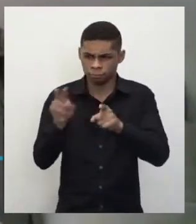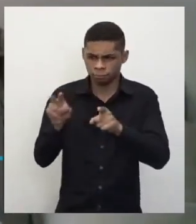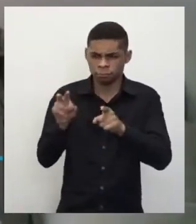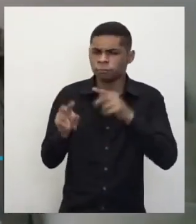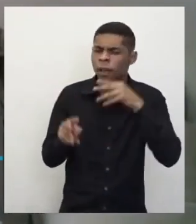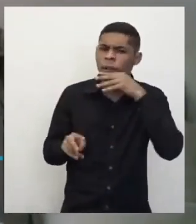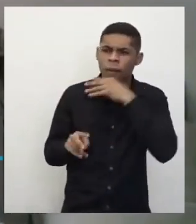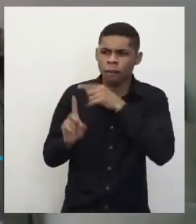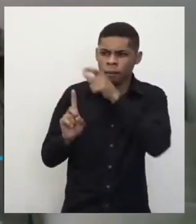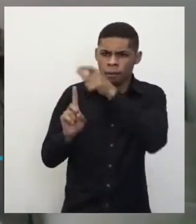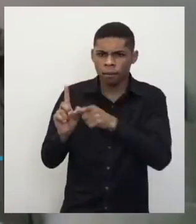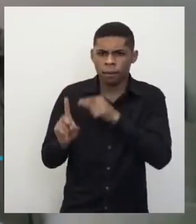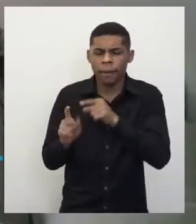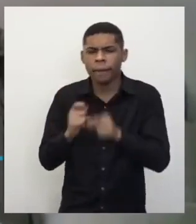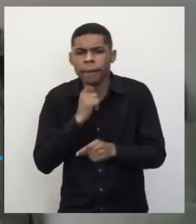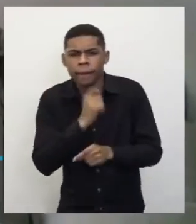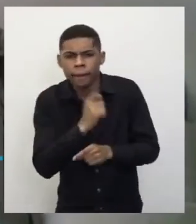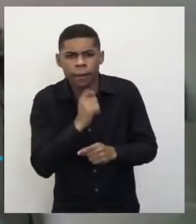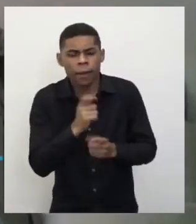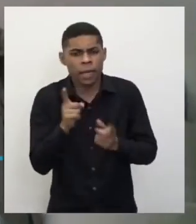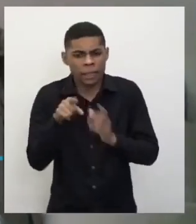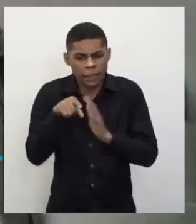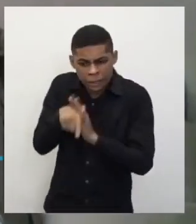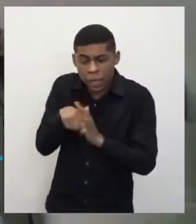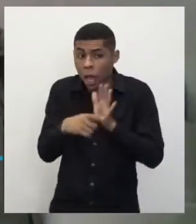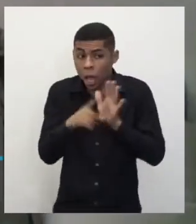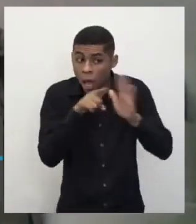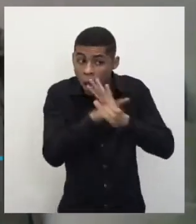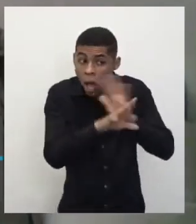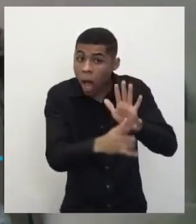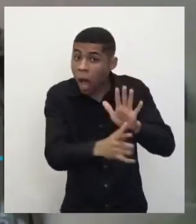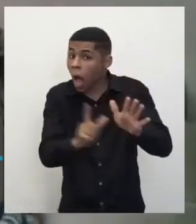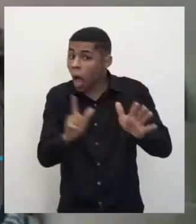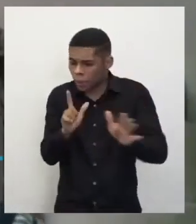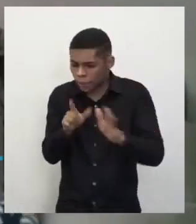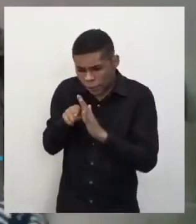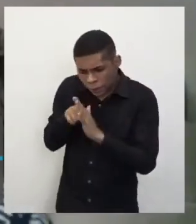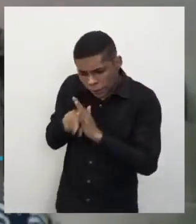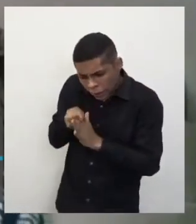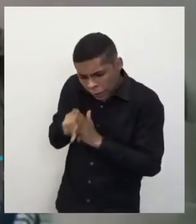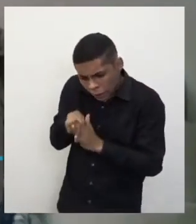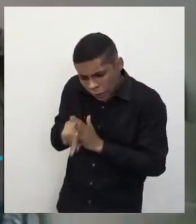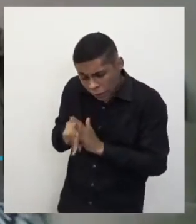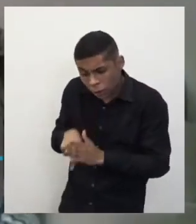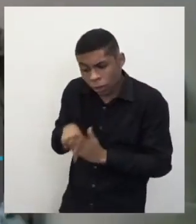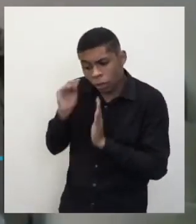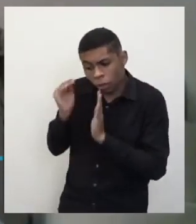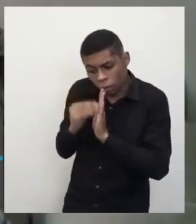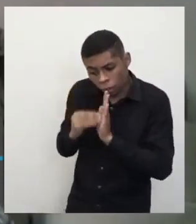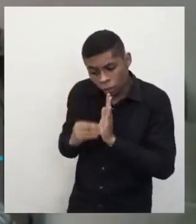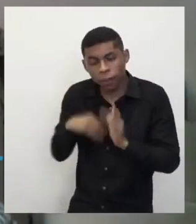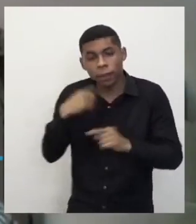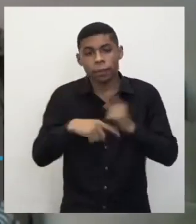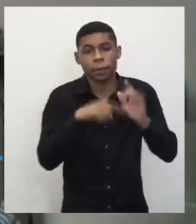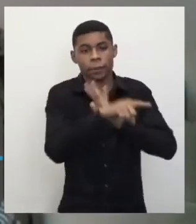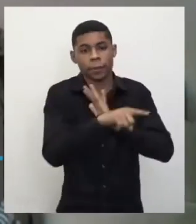que o entrevistador chegou a fazer uma pesquisa sobre o entrevistado? Por